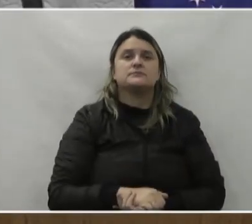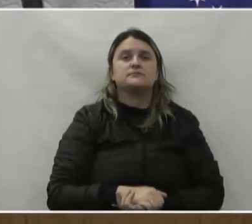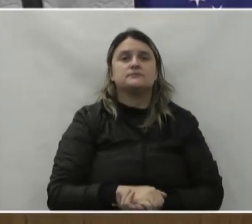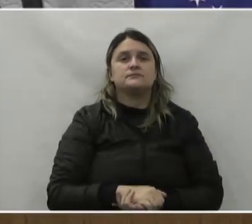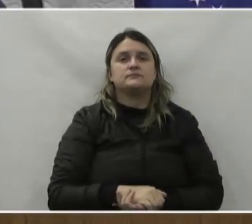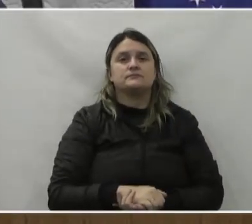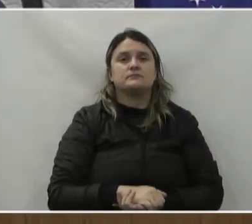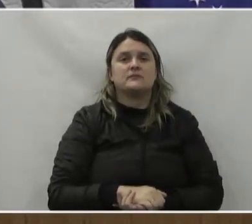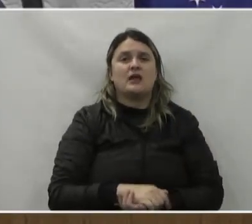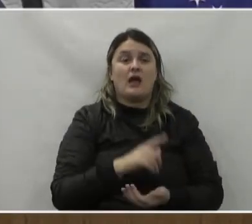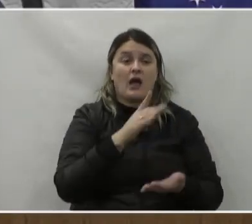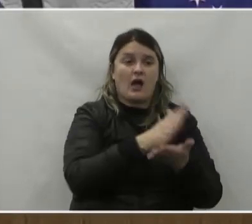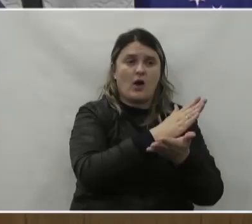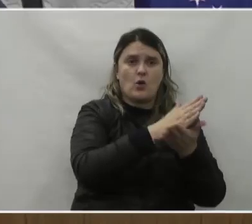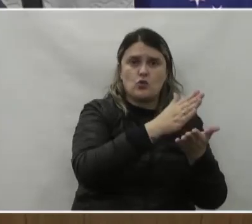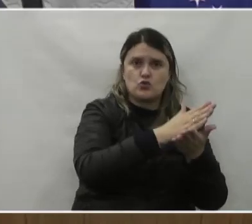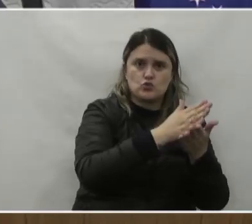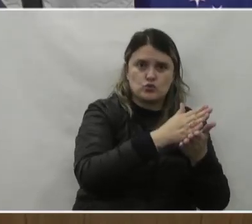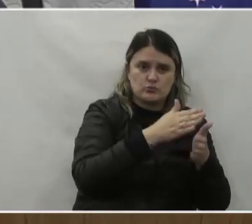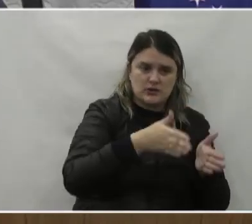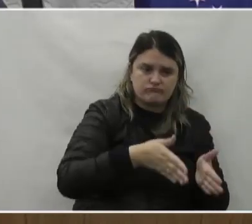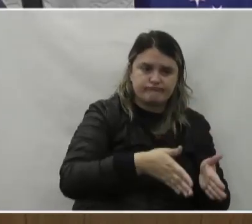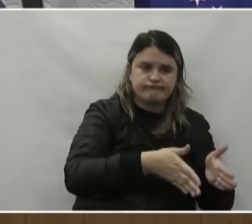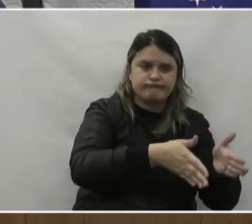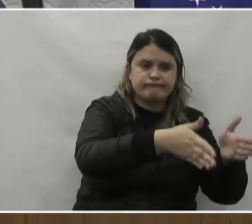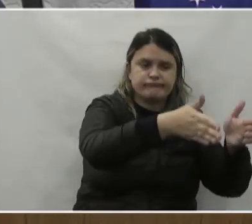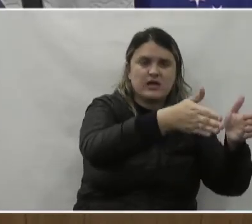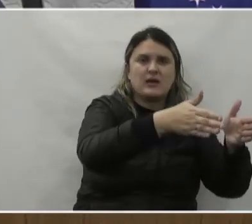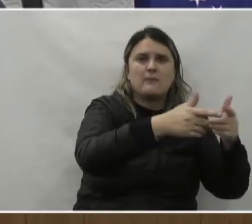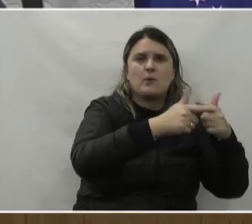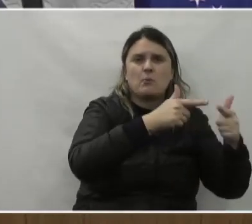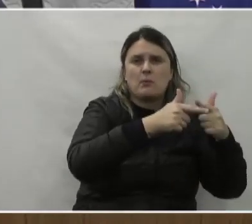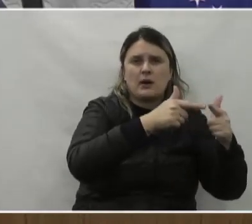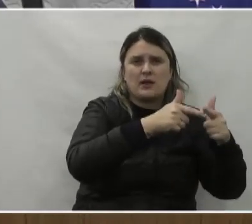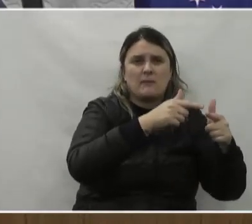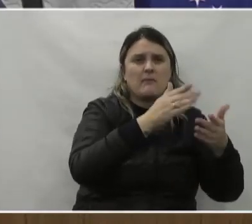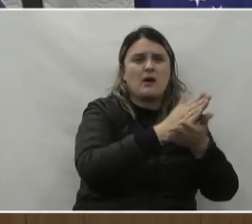precárias, com trechos danificados e desníveis acentuados